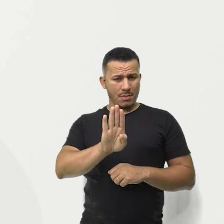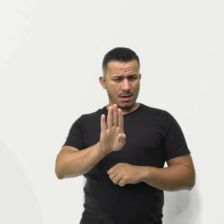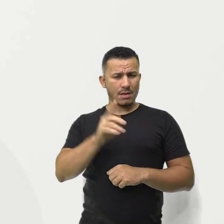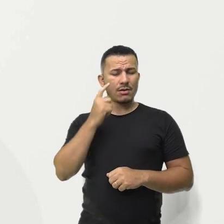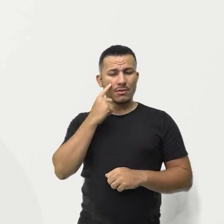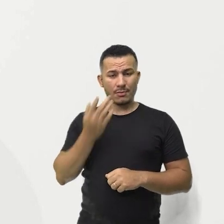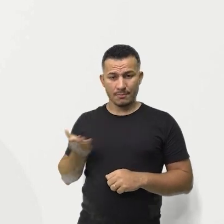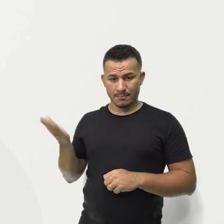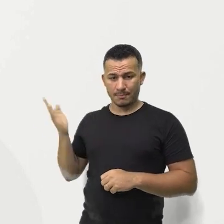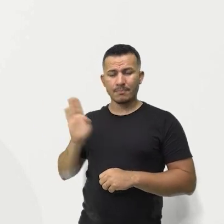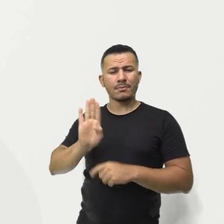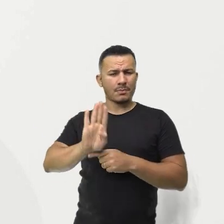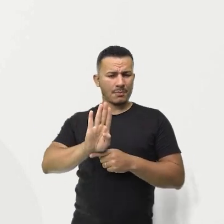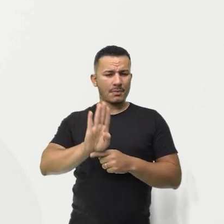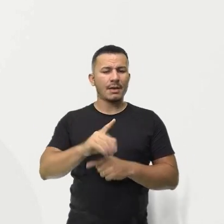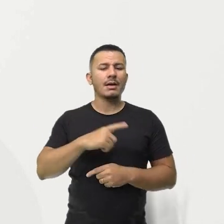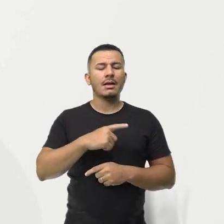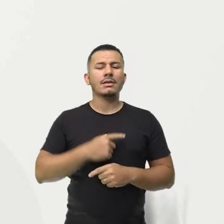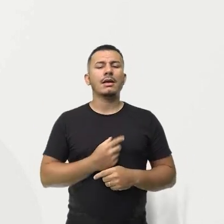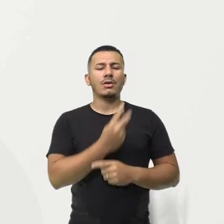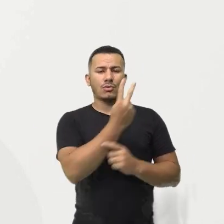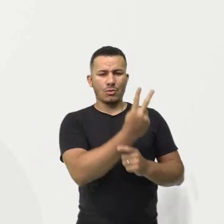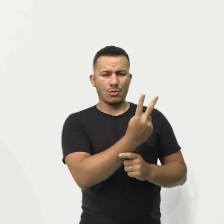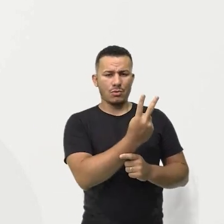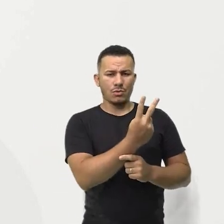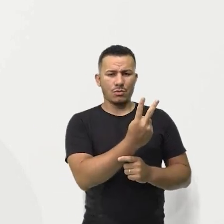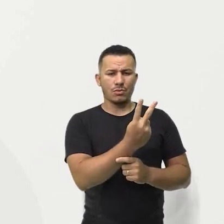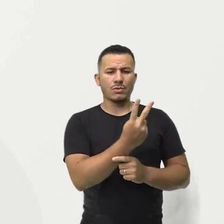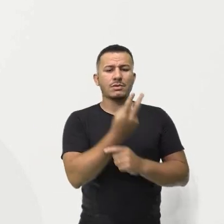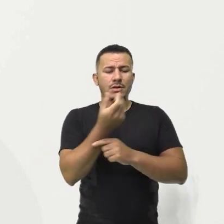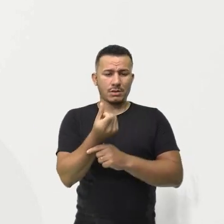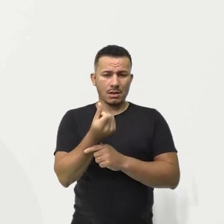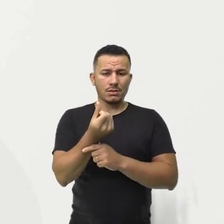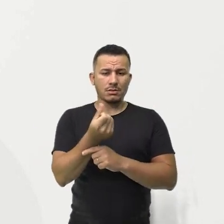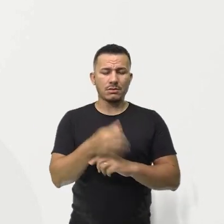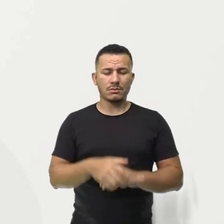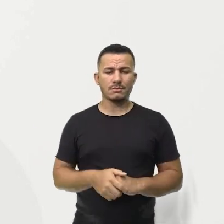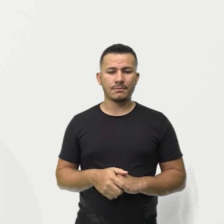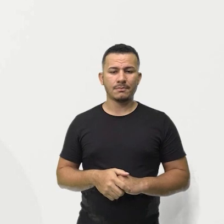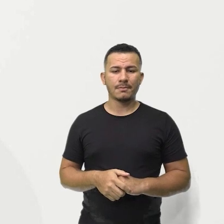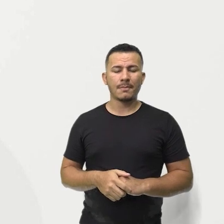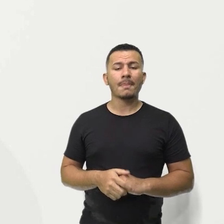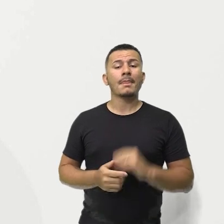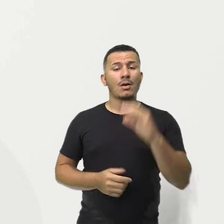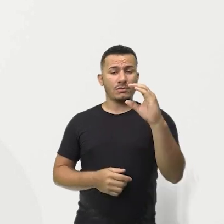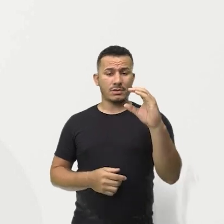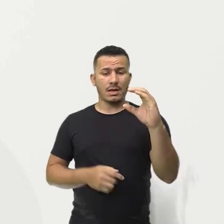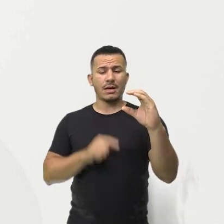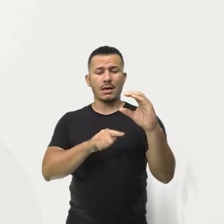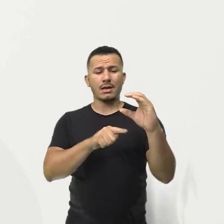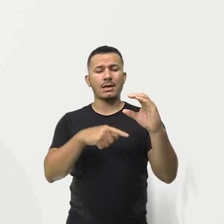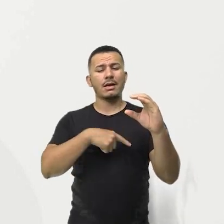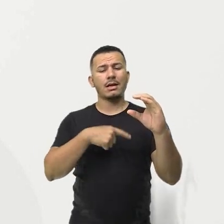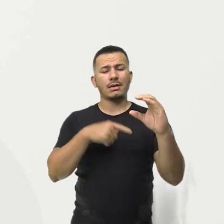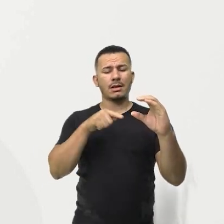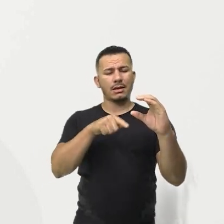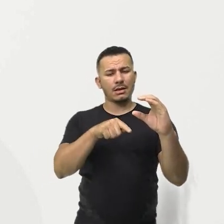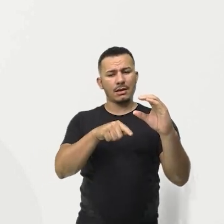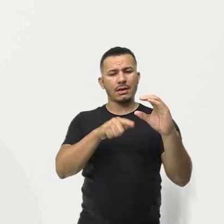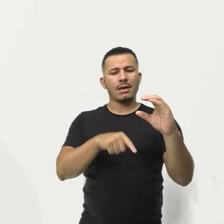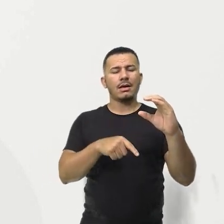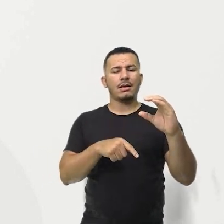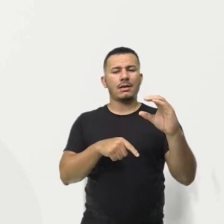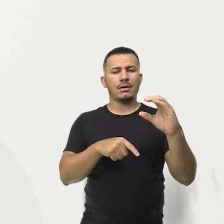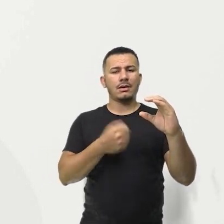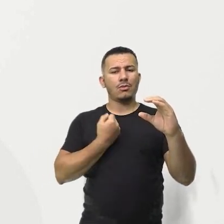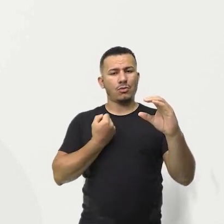tem que dividir suas coordenadas. Acompanha comigo. O ponto A, ó, é o ponto 2 e 2. O ponto B,